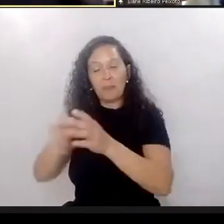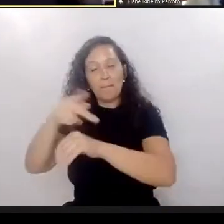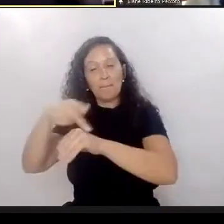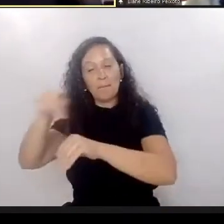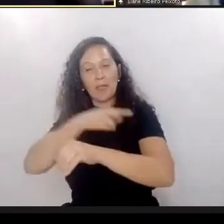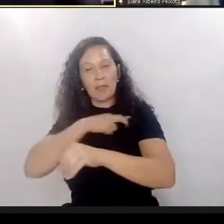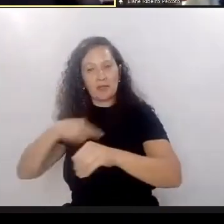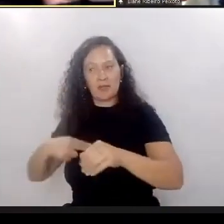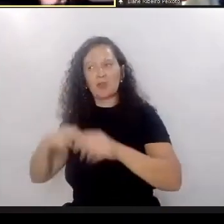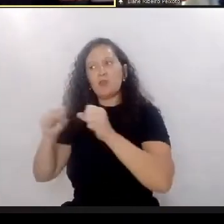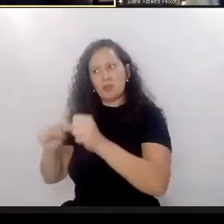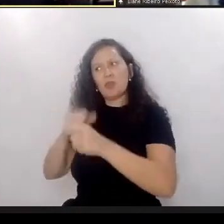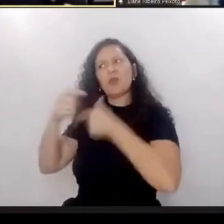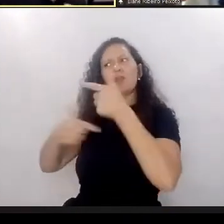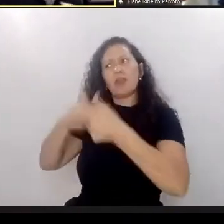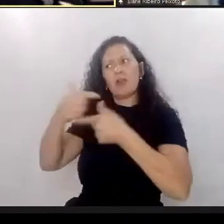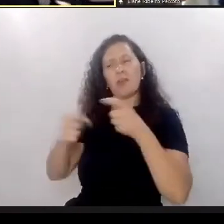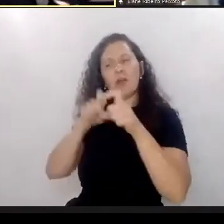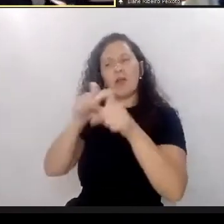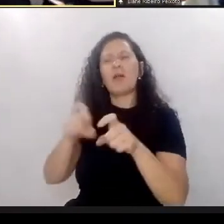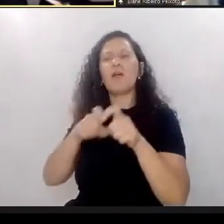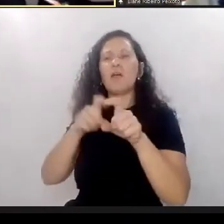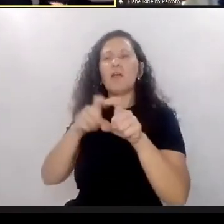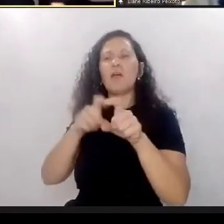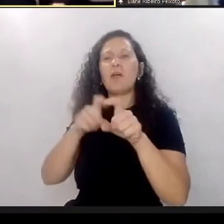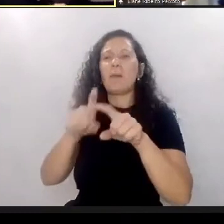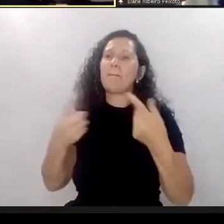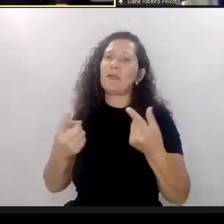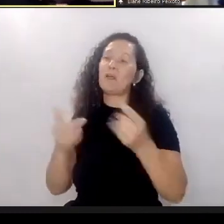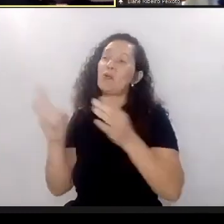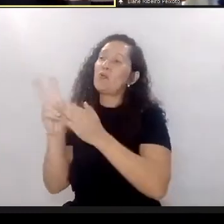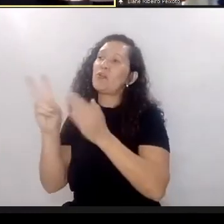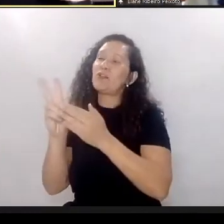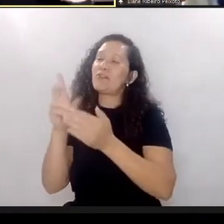indígena, é completamente diferente. Ninguém tem direito sobre aquela terra.